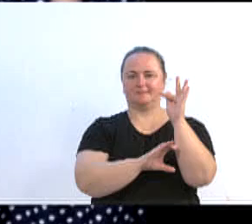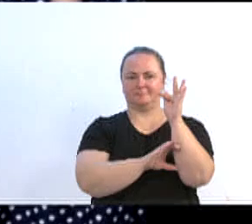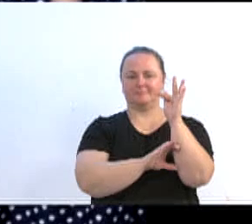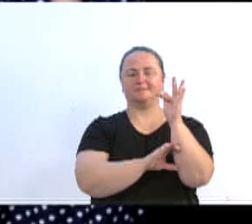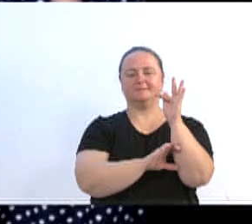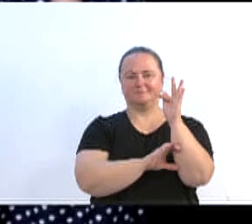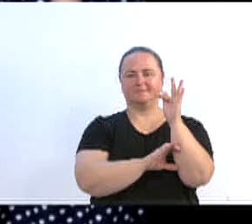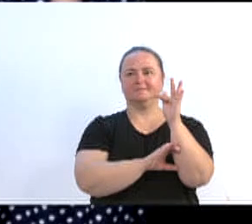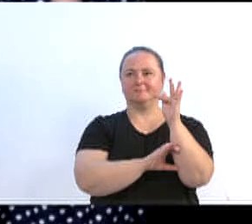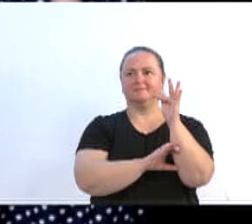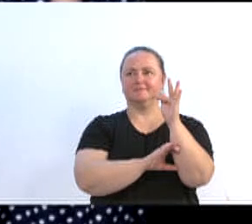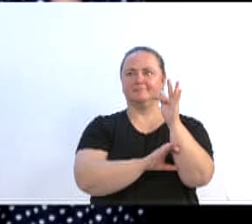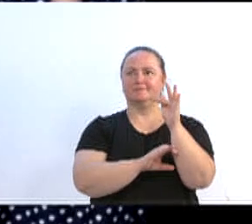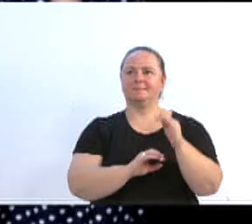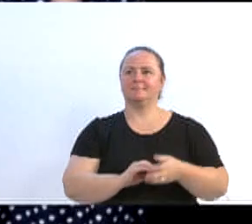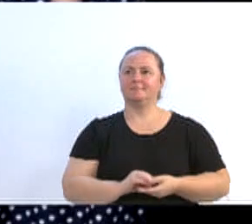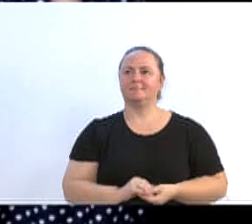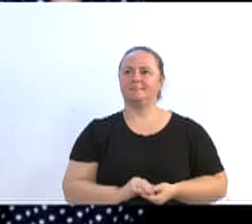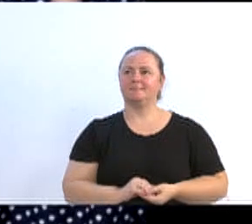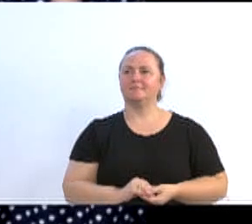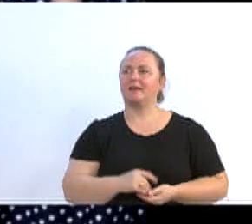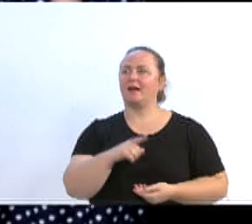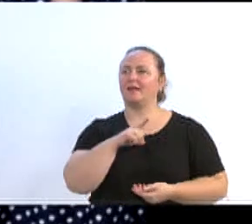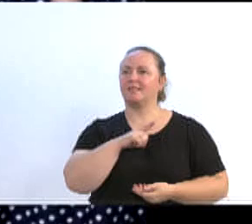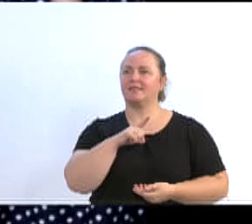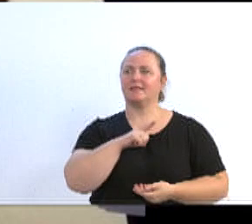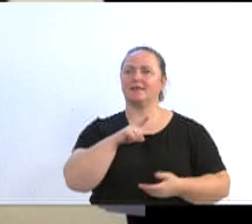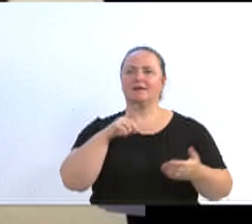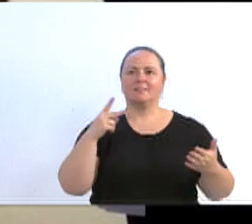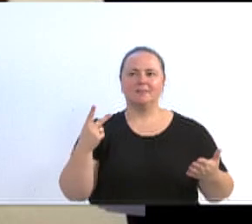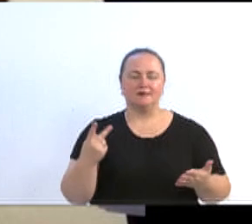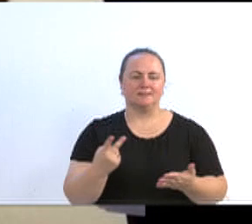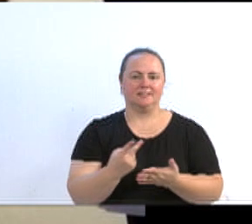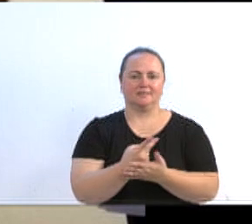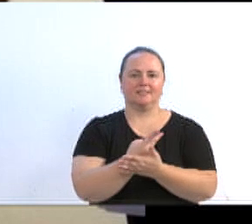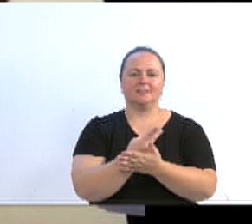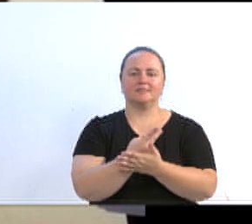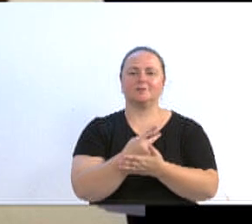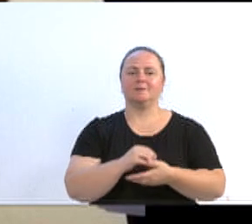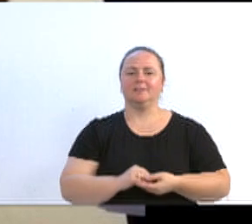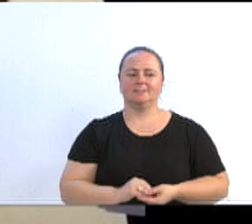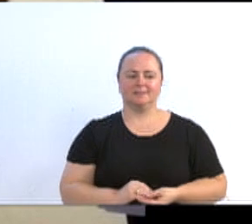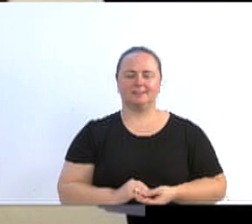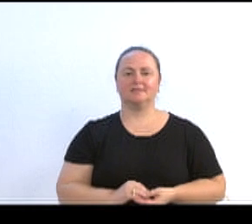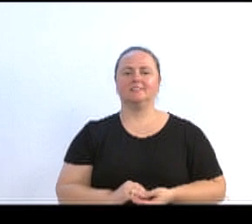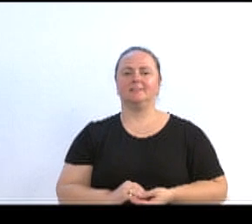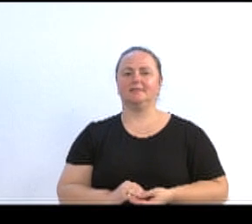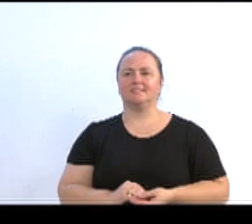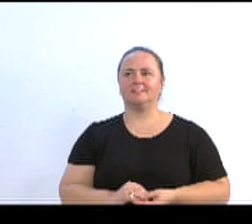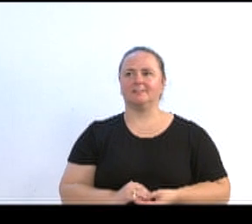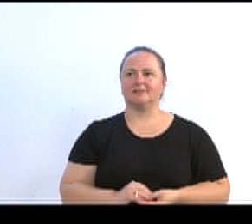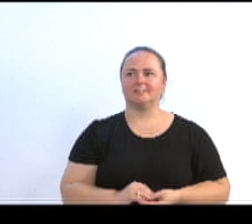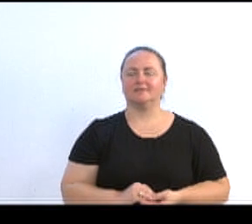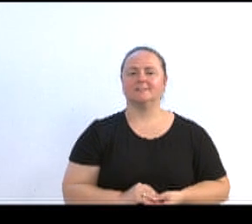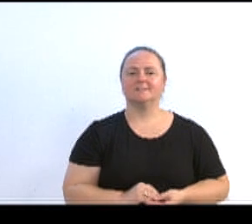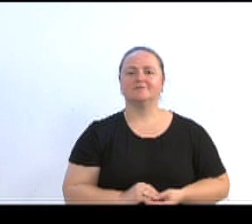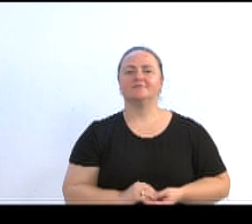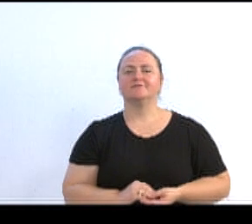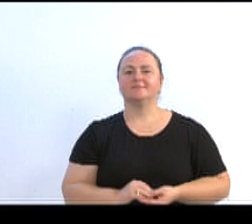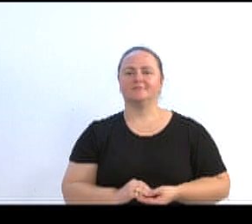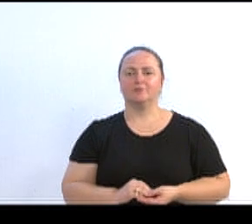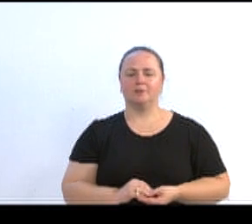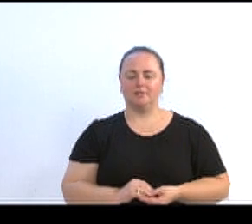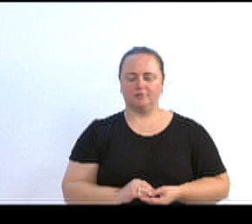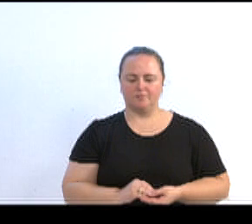Müller. A biblioteca fez um grande evento, celebrando mais um ano de atividades culturais. O